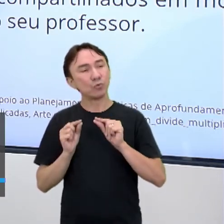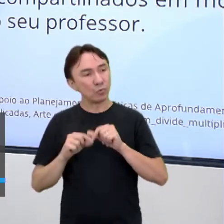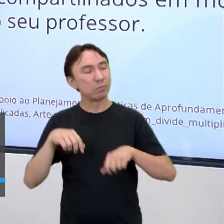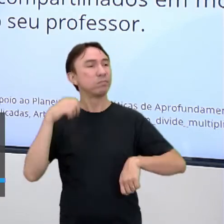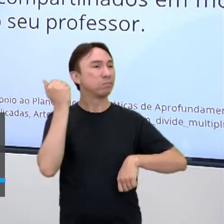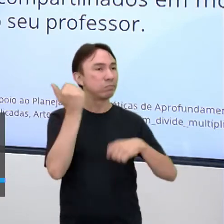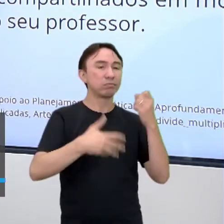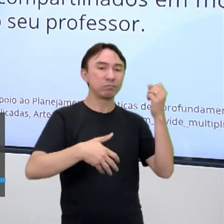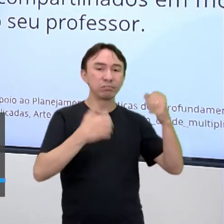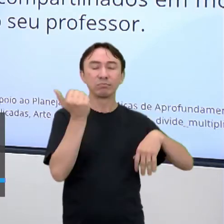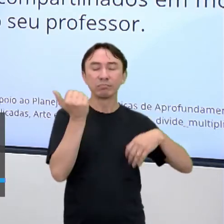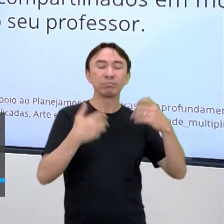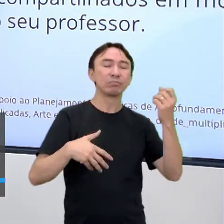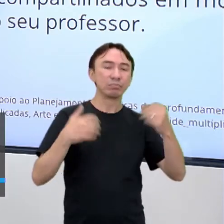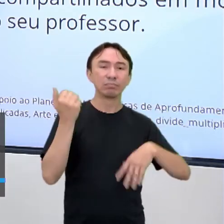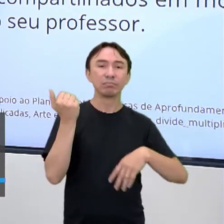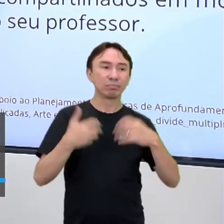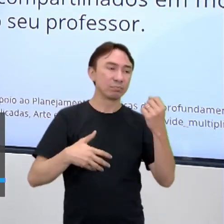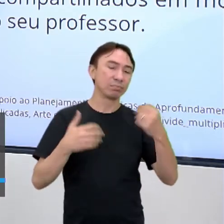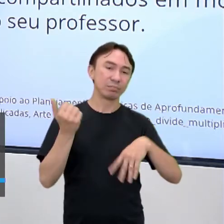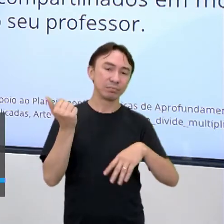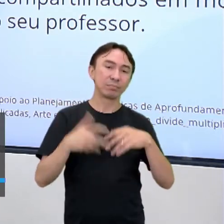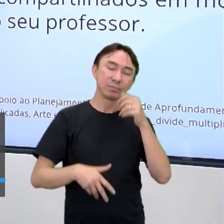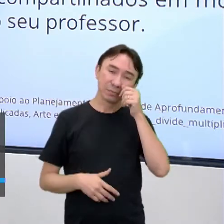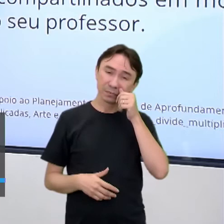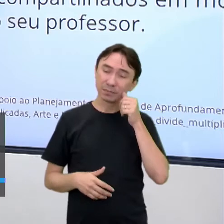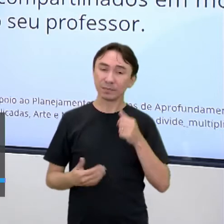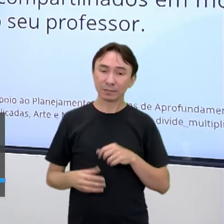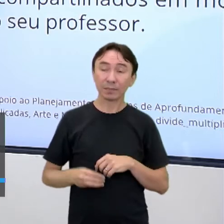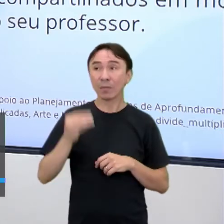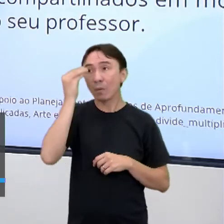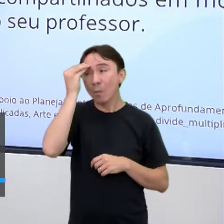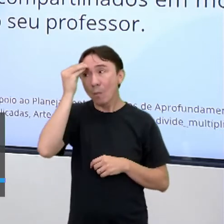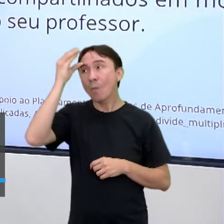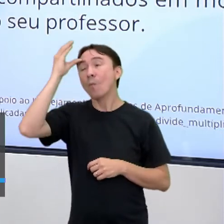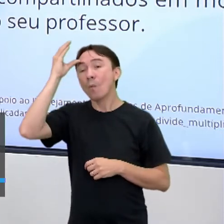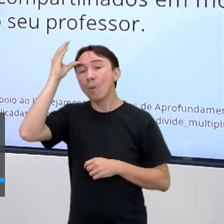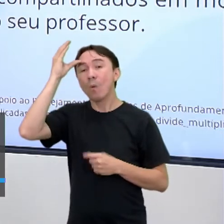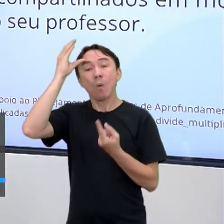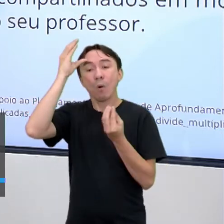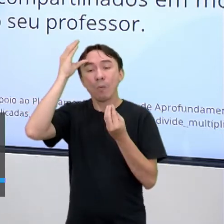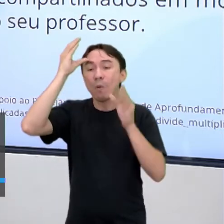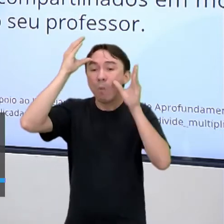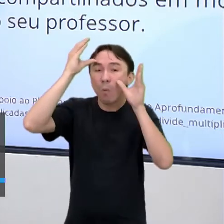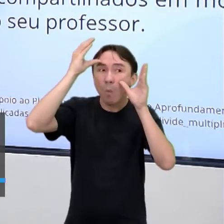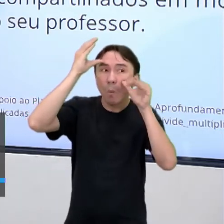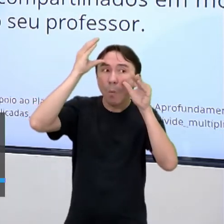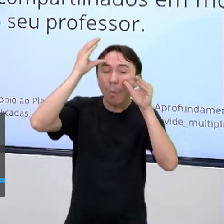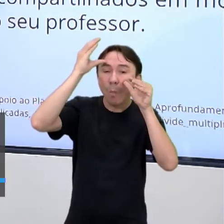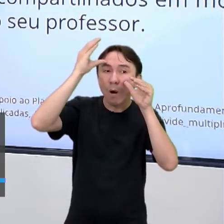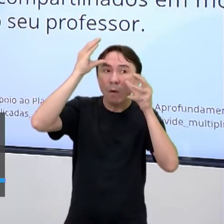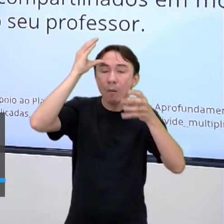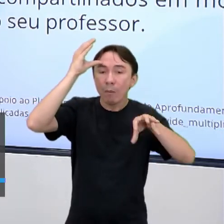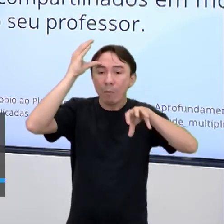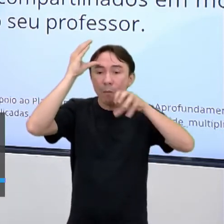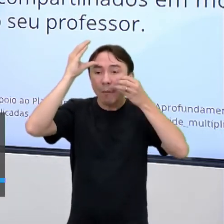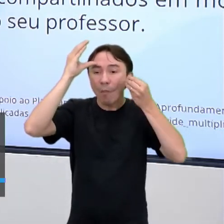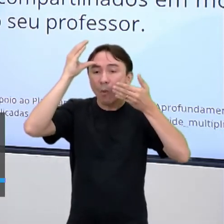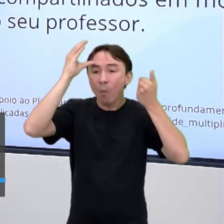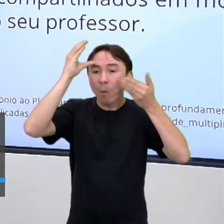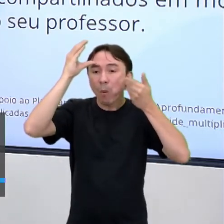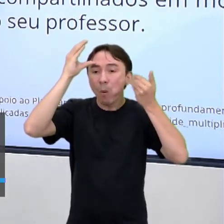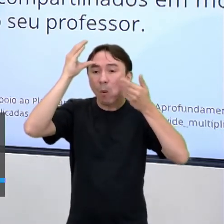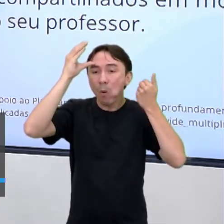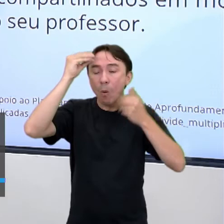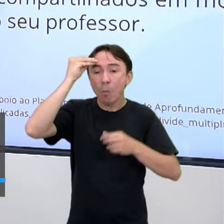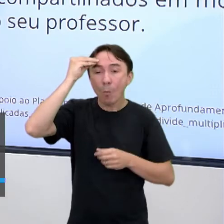né, e a produção do seu conhecimento, né? O conhecimento ele vem muito da curiosidade. Eu sempre tive uma teoria, né, que o conhecimento imposto